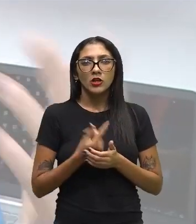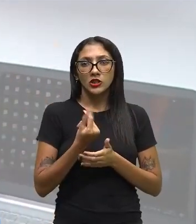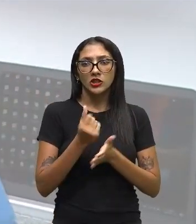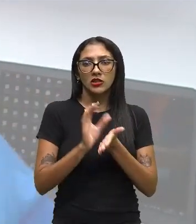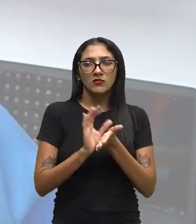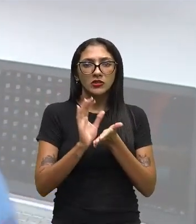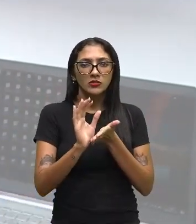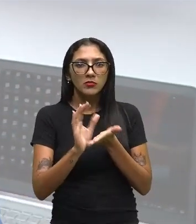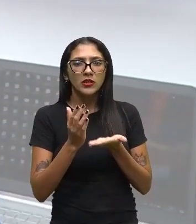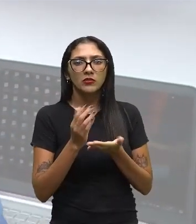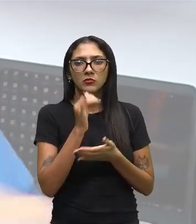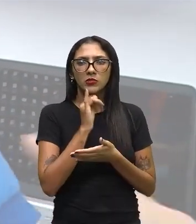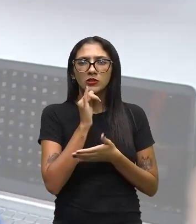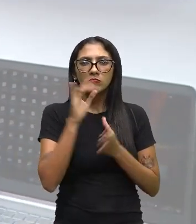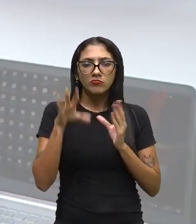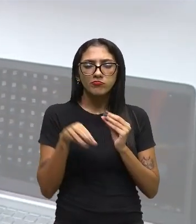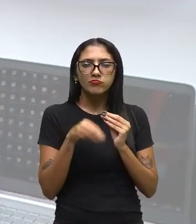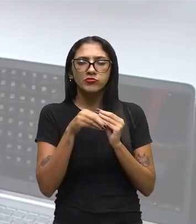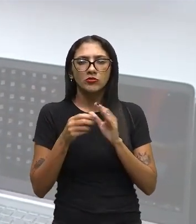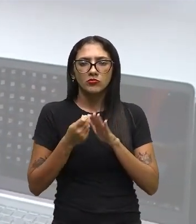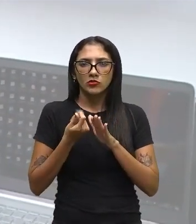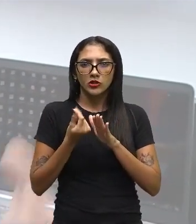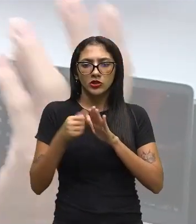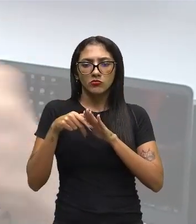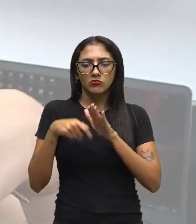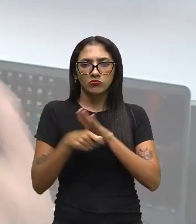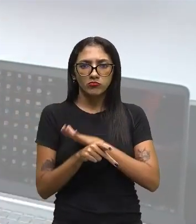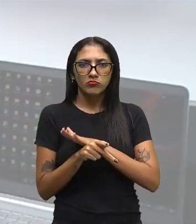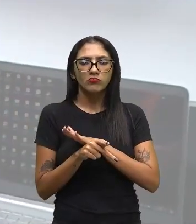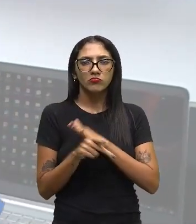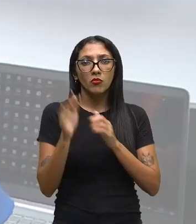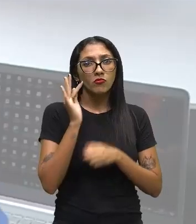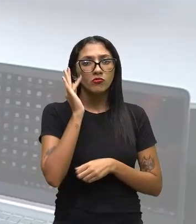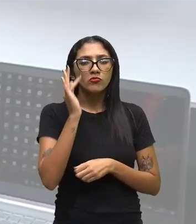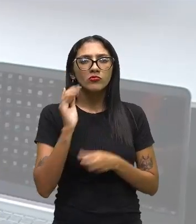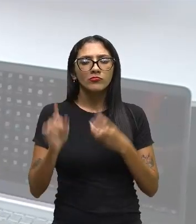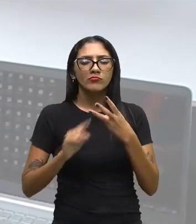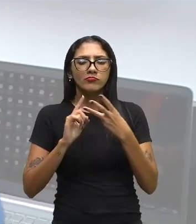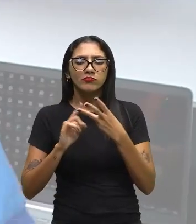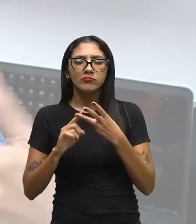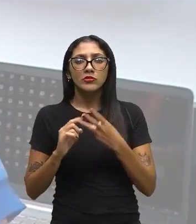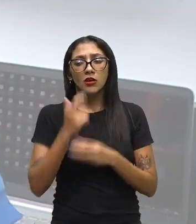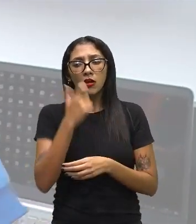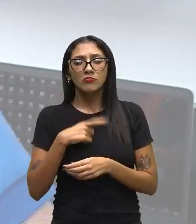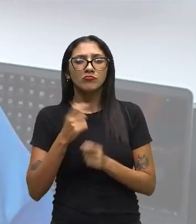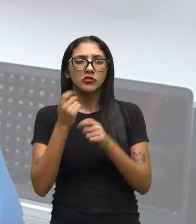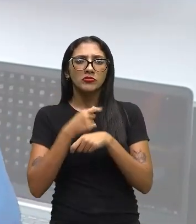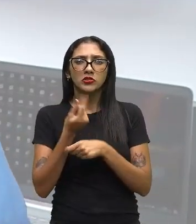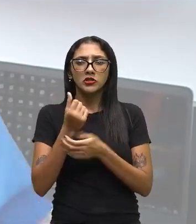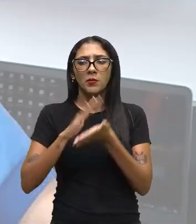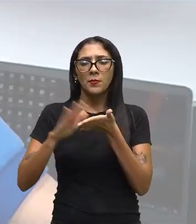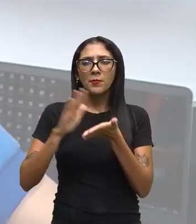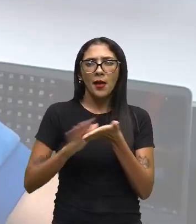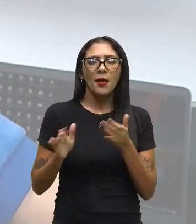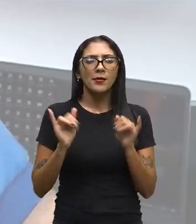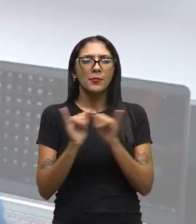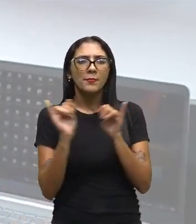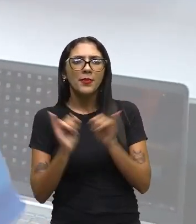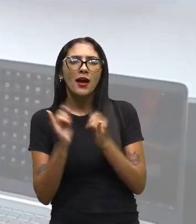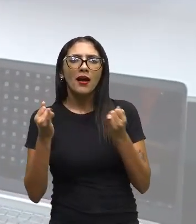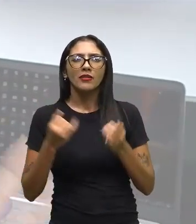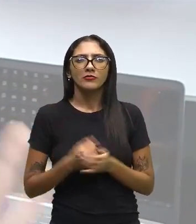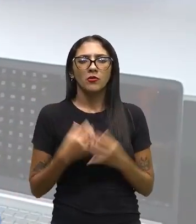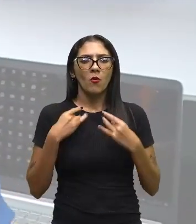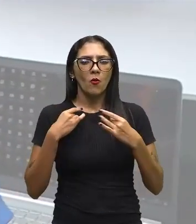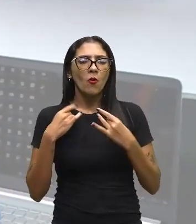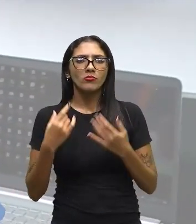investimentos, ou seja, juntar dinheiro para alguma coisa no futuro. E o que sobra é o que eu gasto. Aí eu gasto com besteira, com roupa, né? Ou